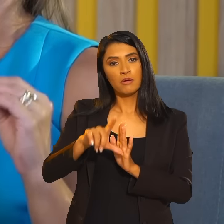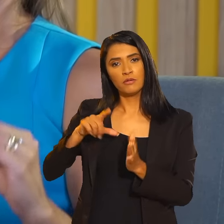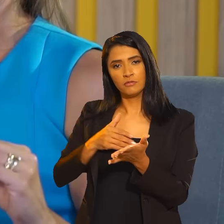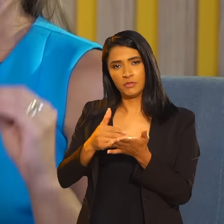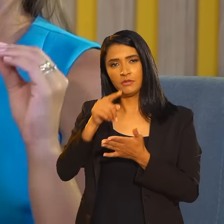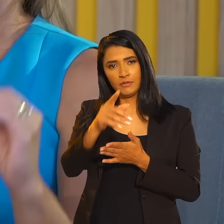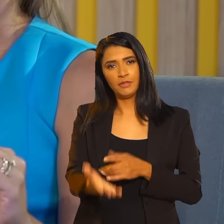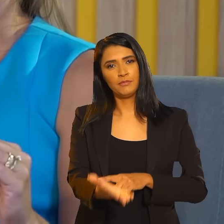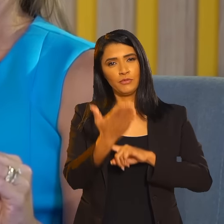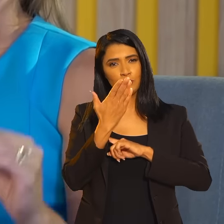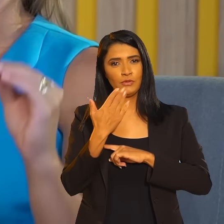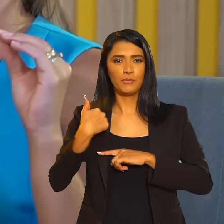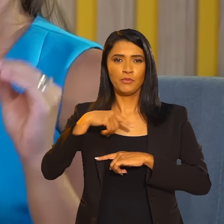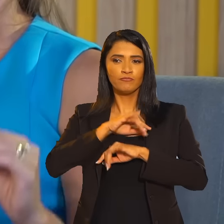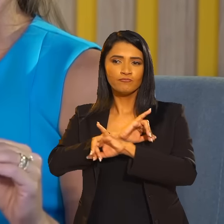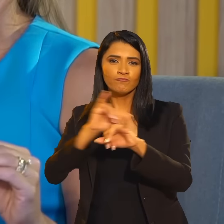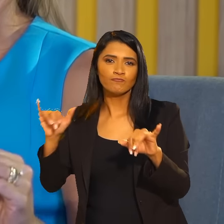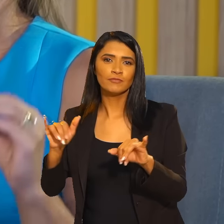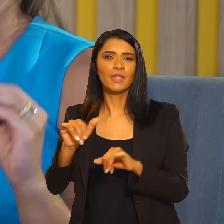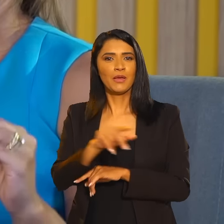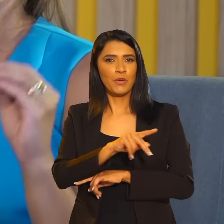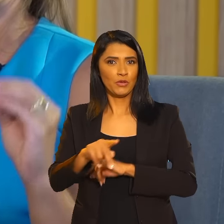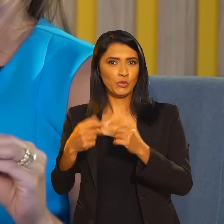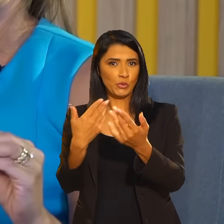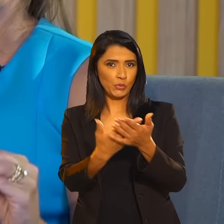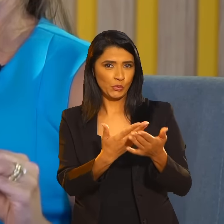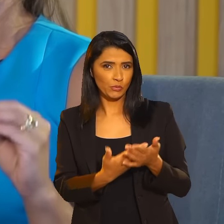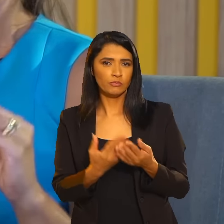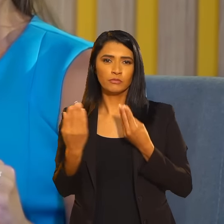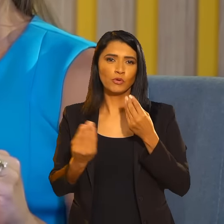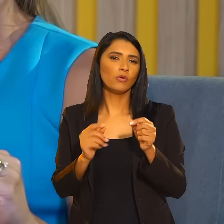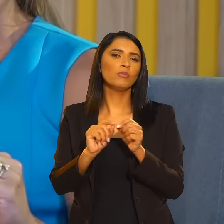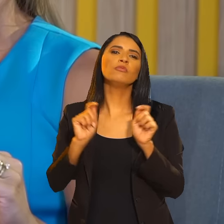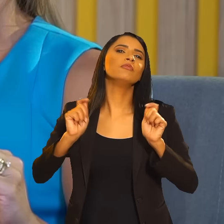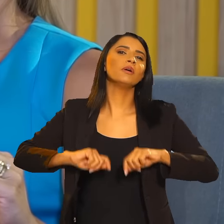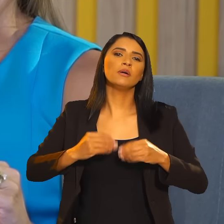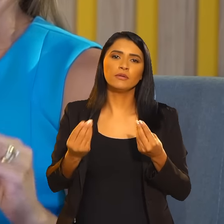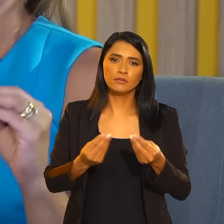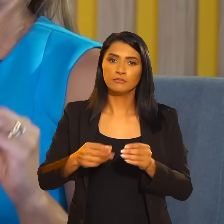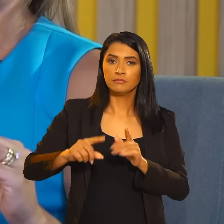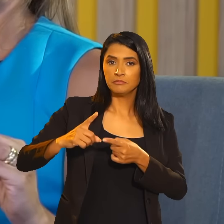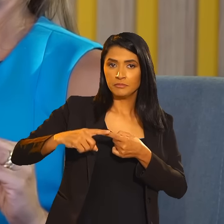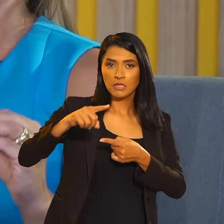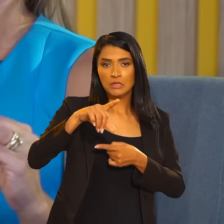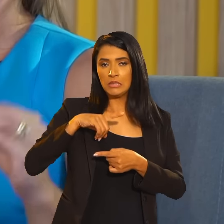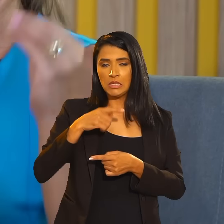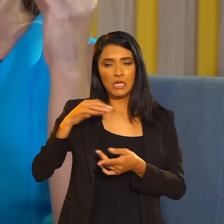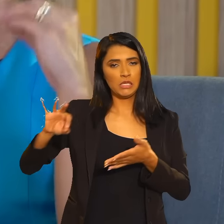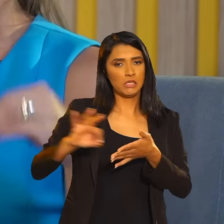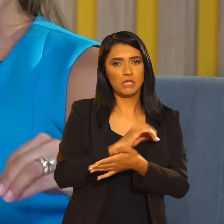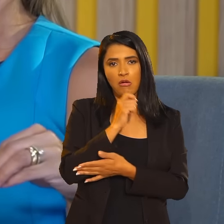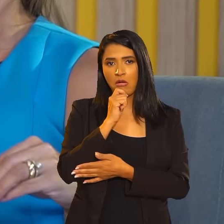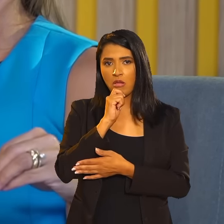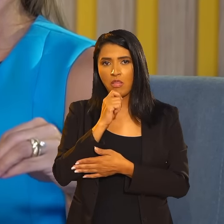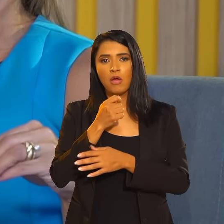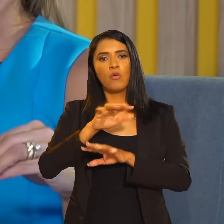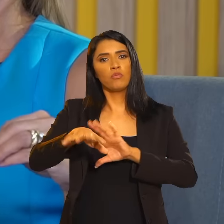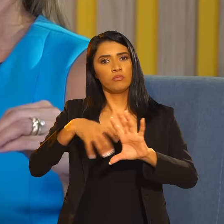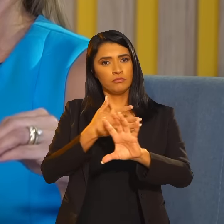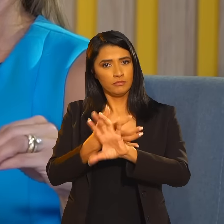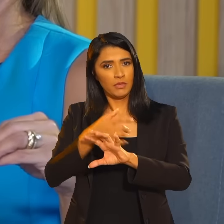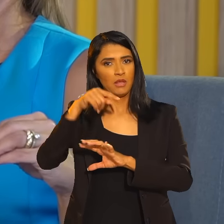eu quero pedir a sua ajuda para a gente divulgar a classe dos professores. Como que você pode fazer isso? Primeiramente, se você ainda não é inscrito no nosso